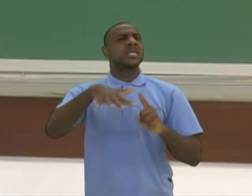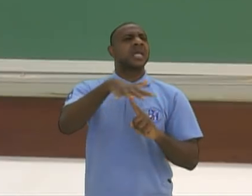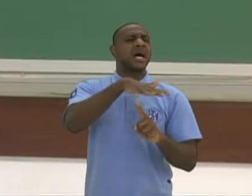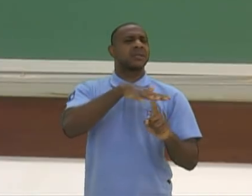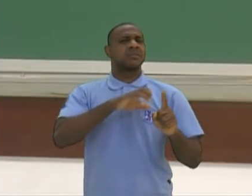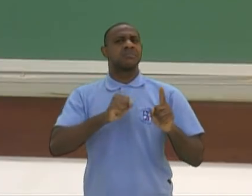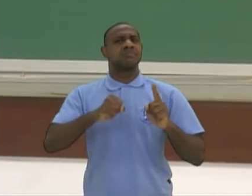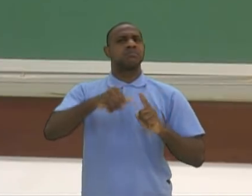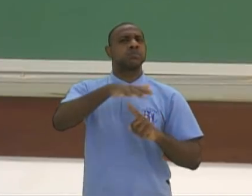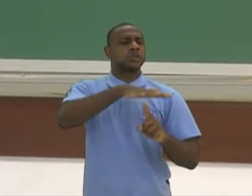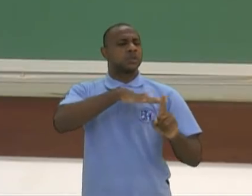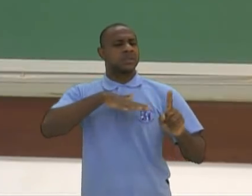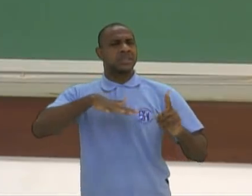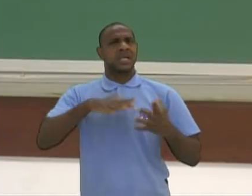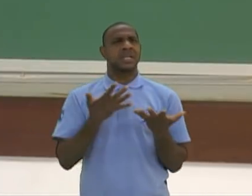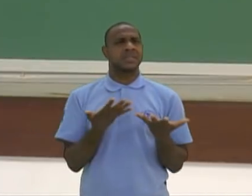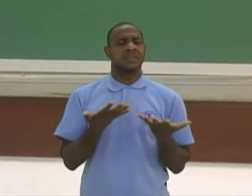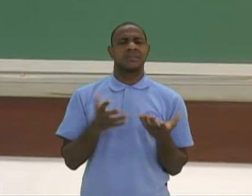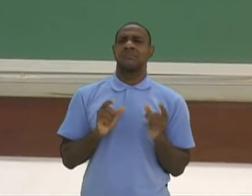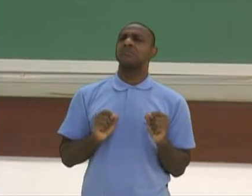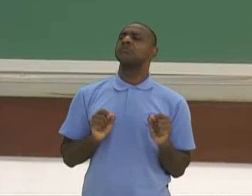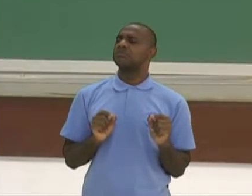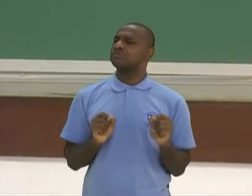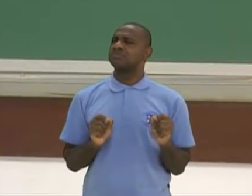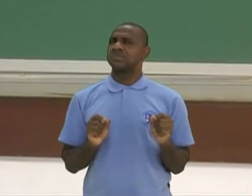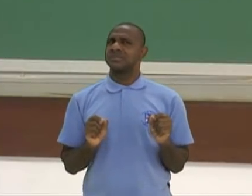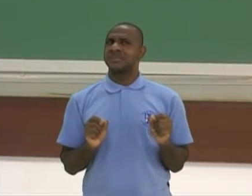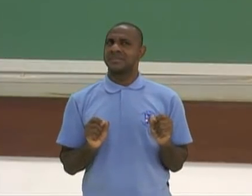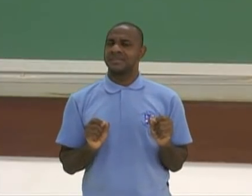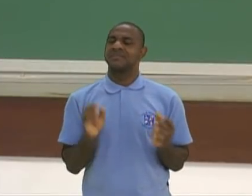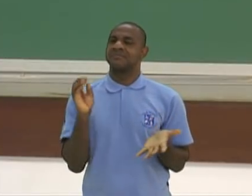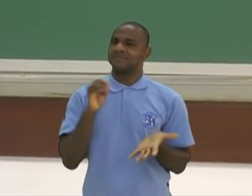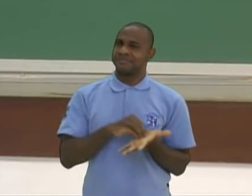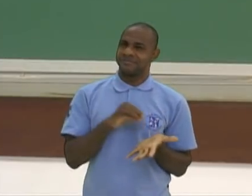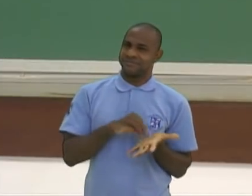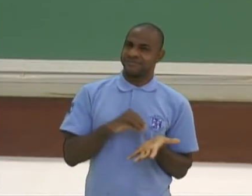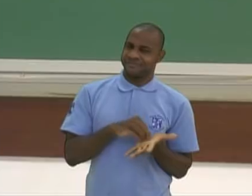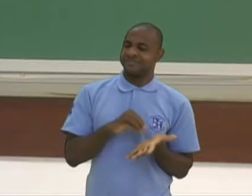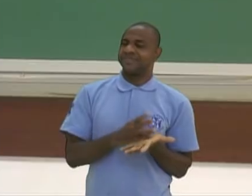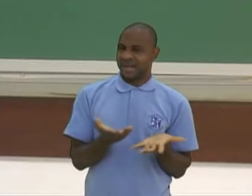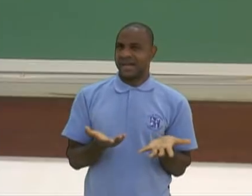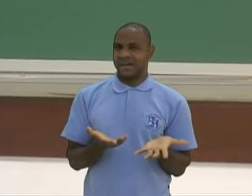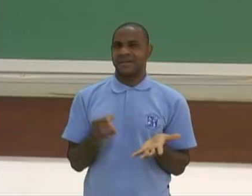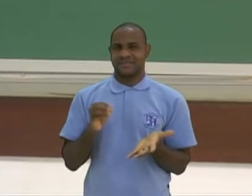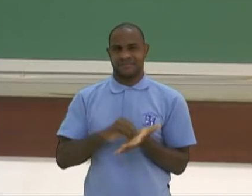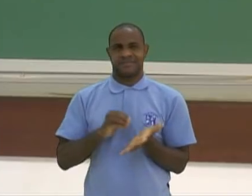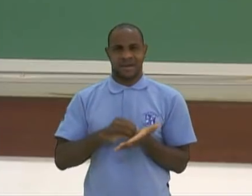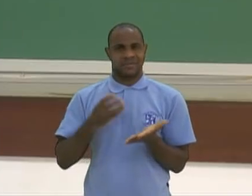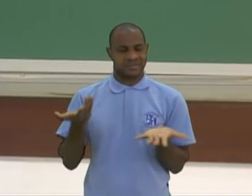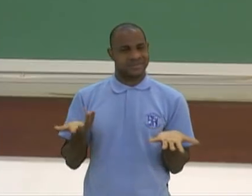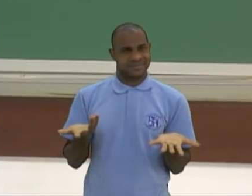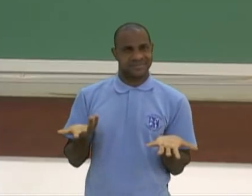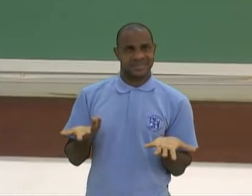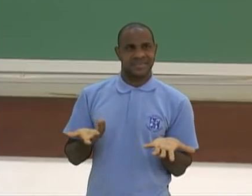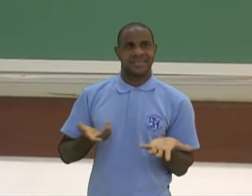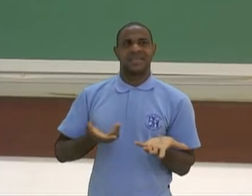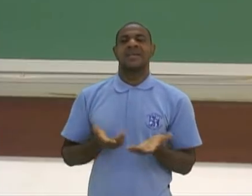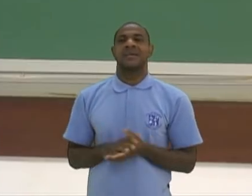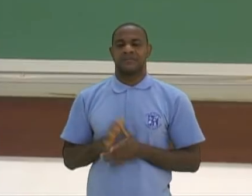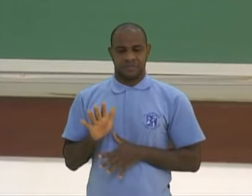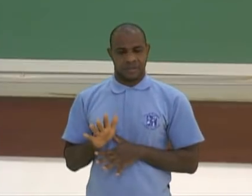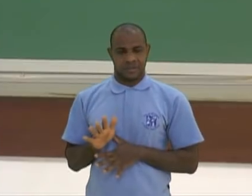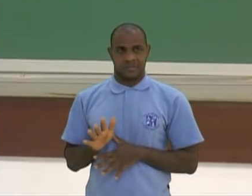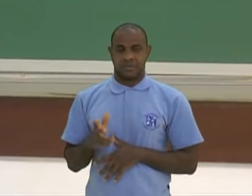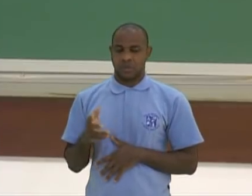falei, falta-se muitas fontes. Em geral, né, tomando todo o cuidado para não generalizar, dizer que todo mundo é